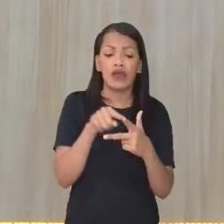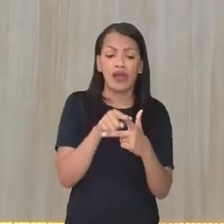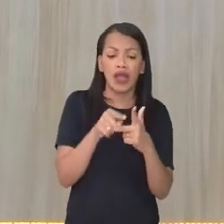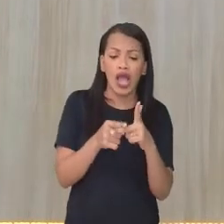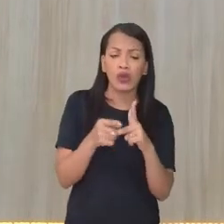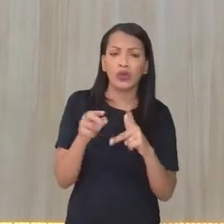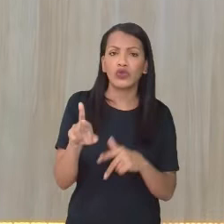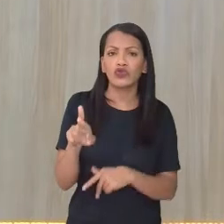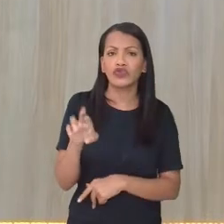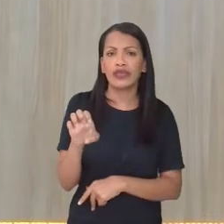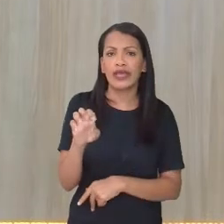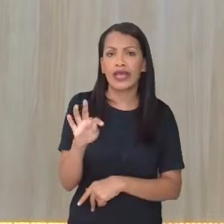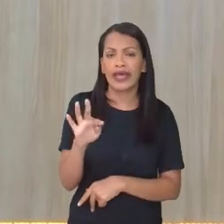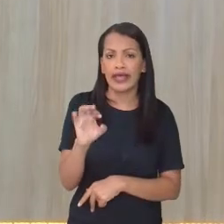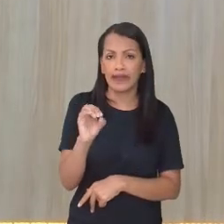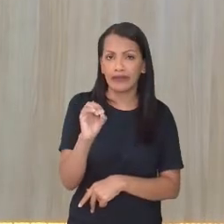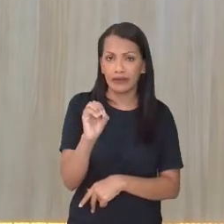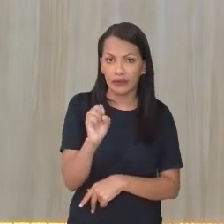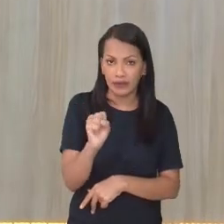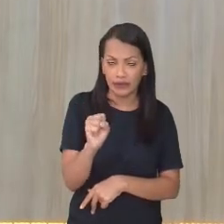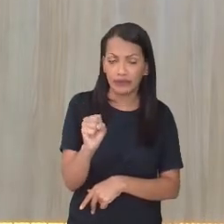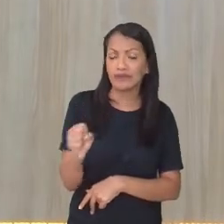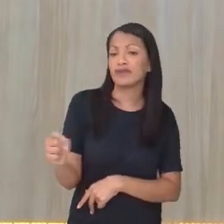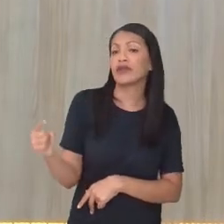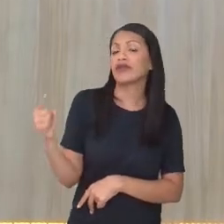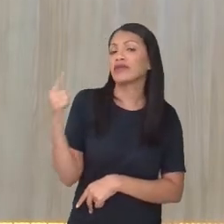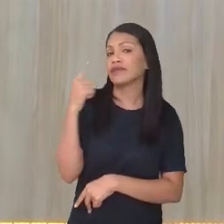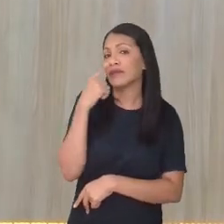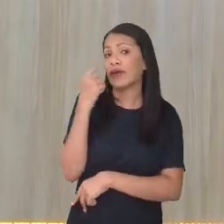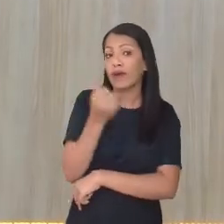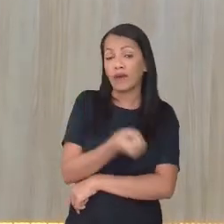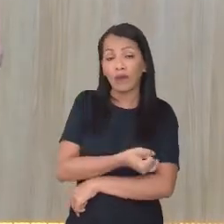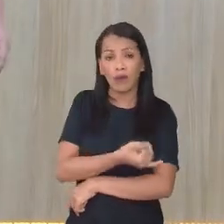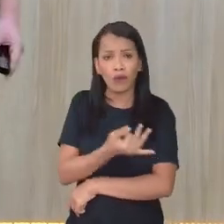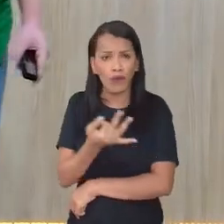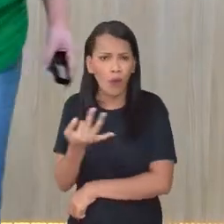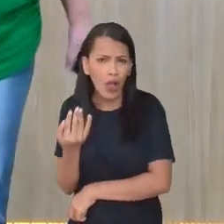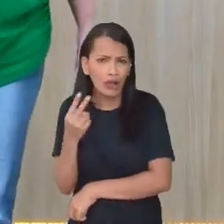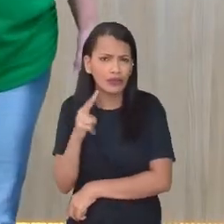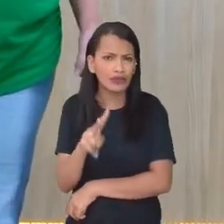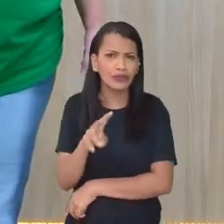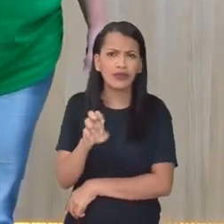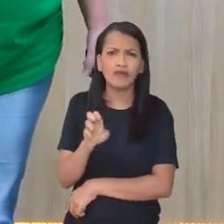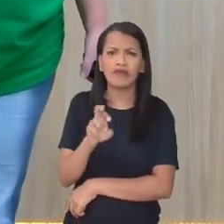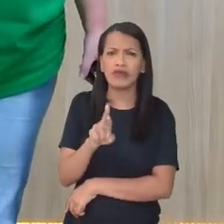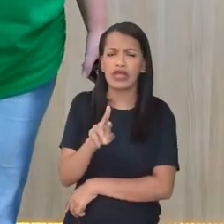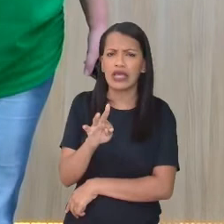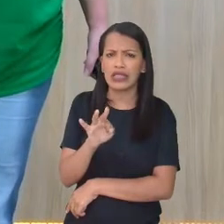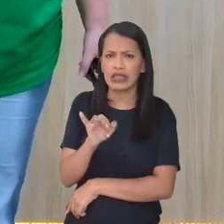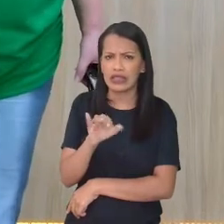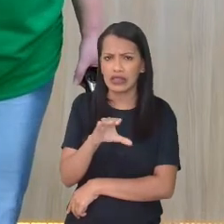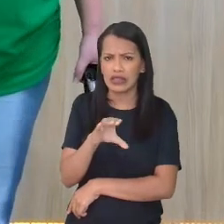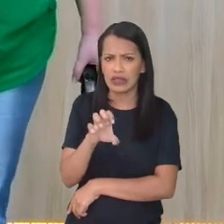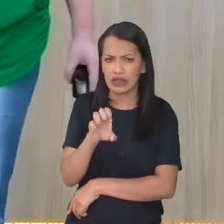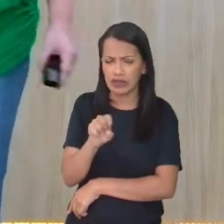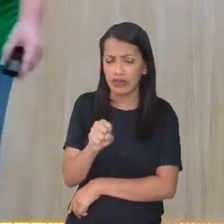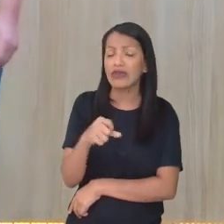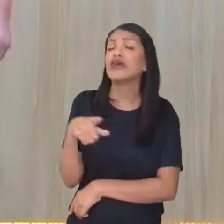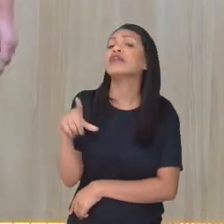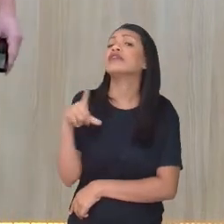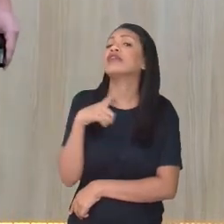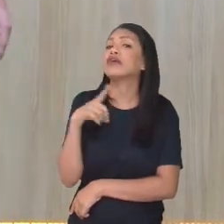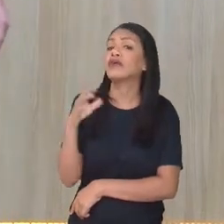retos, tá? Olha só, quantos vértices tem o meu quadrado